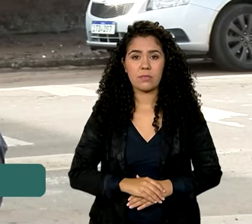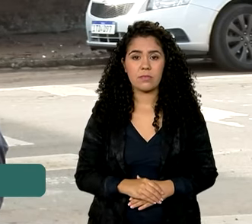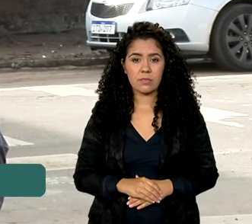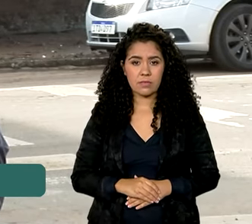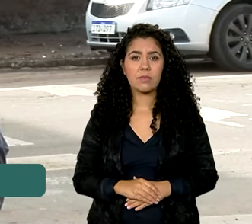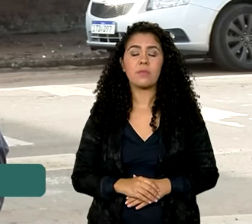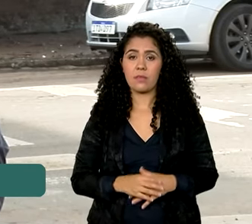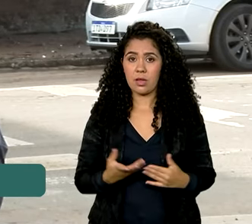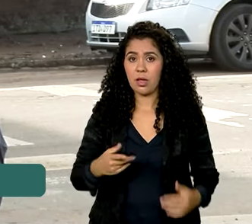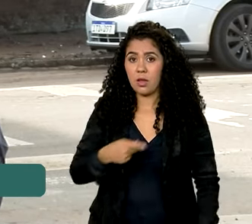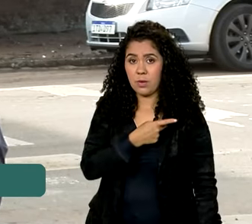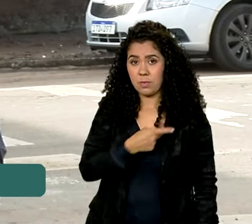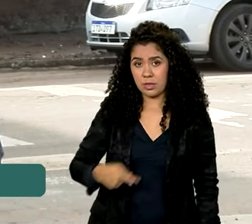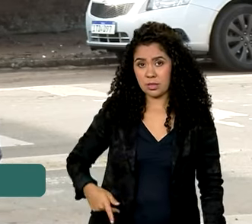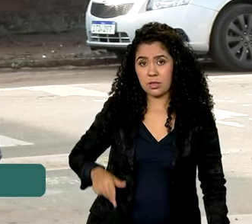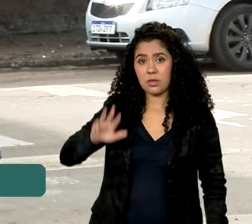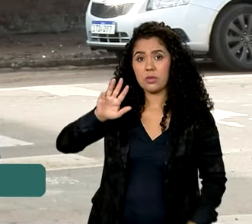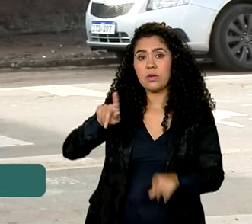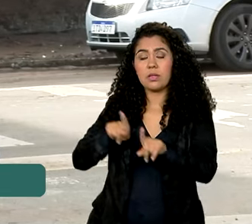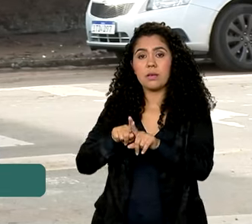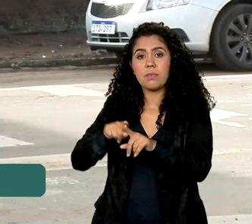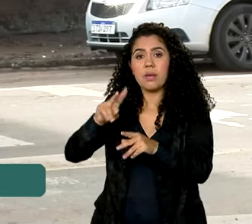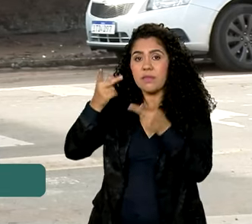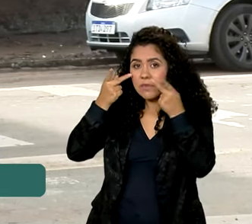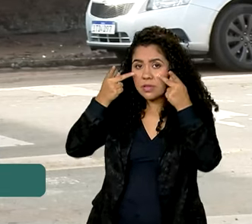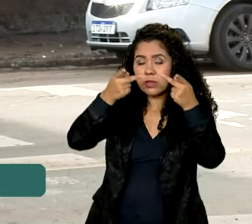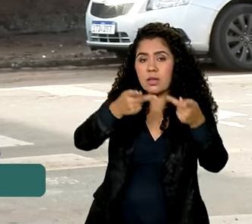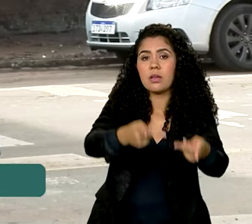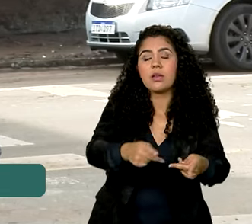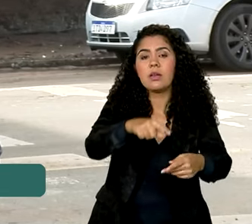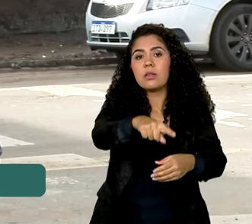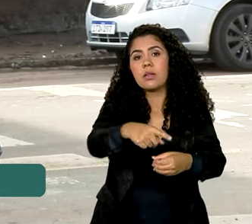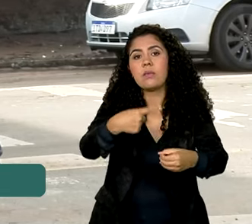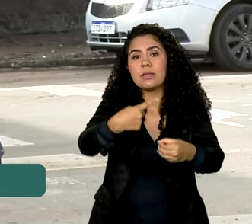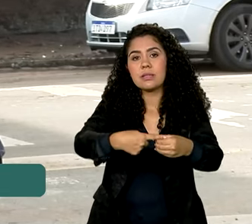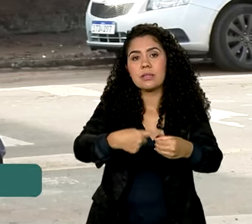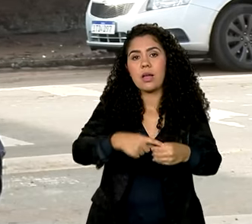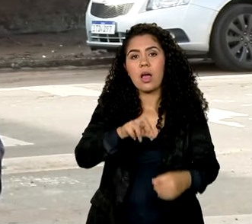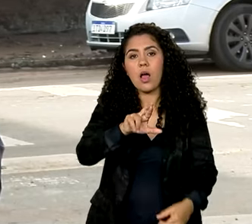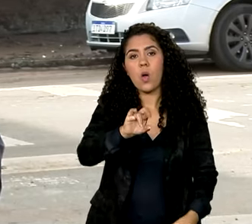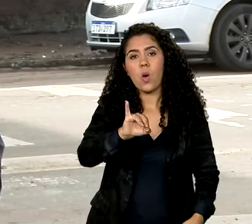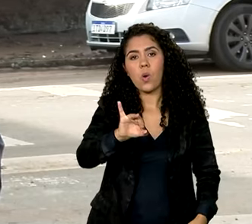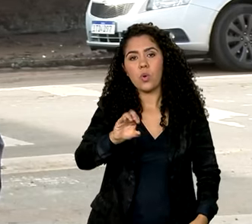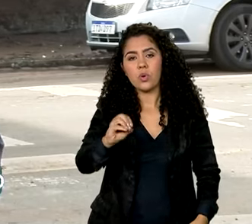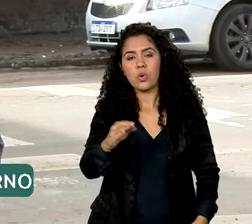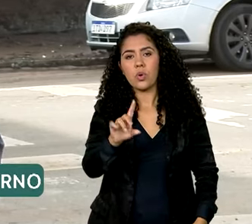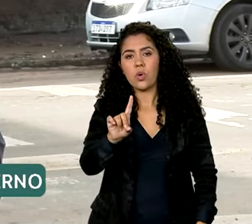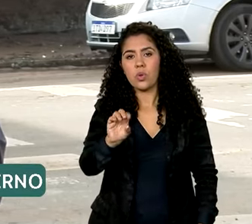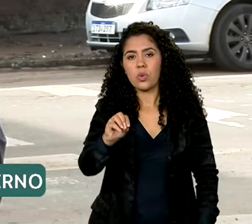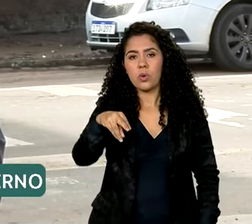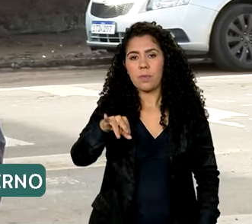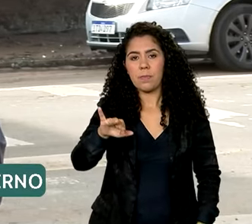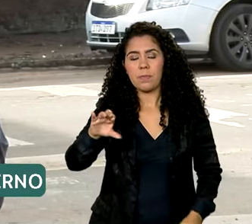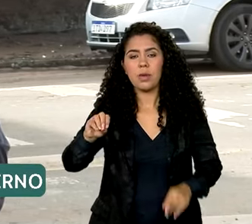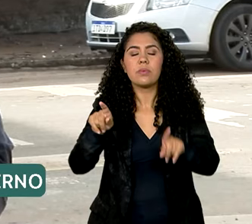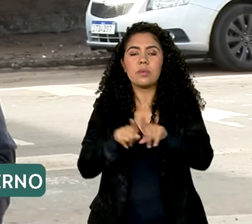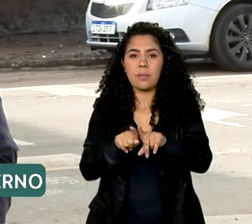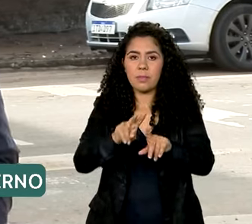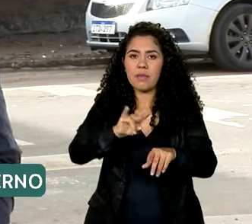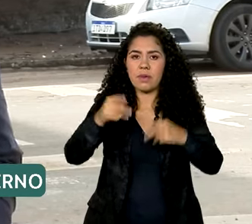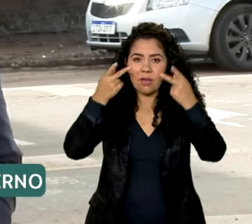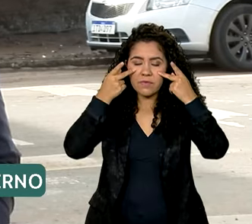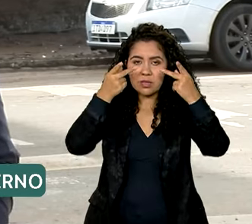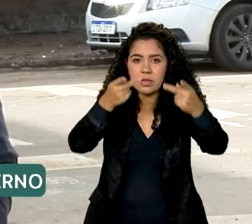Daqui o presidente Lula vai a Arroio do Meio, cidade com quase 22 mil habitantes. O presidente vai visitar a área atingida, uma